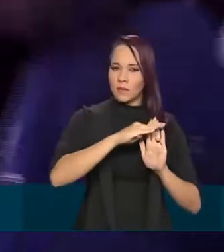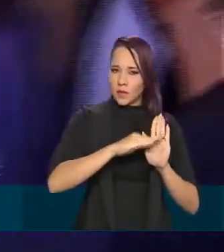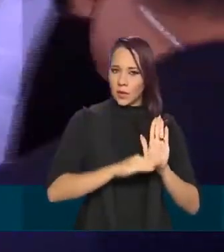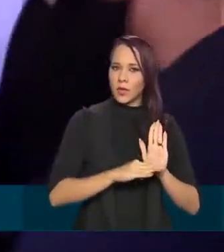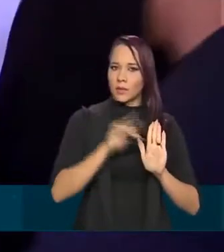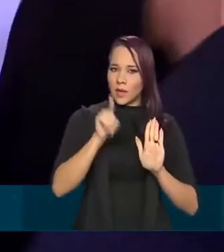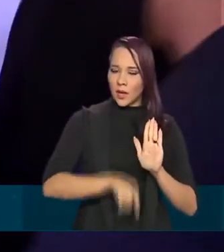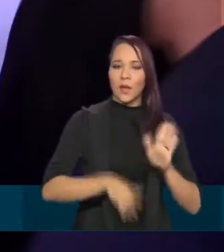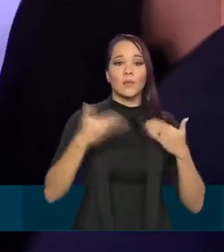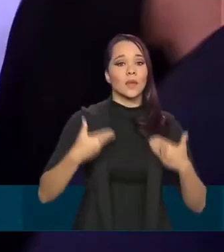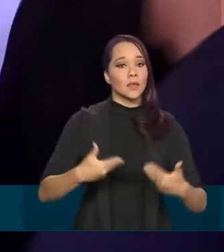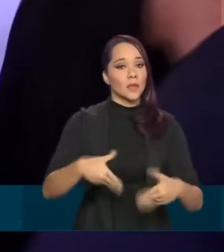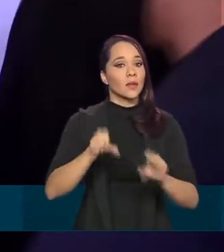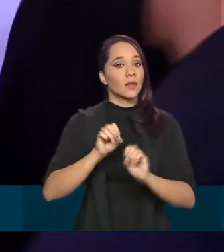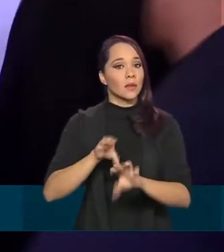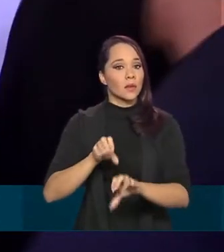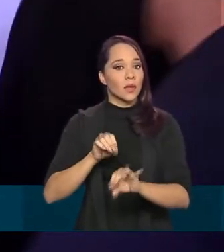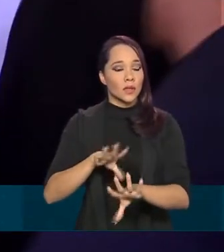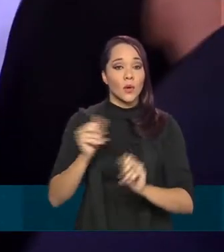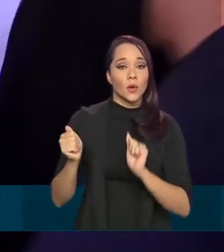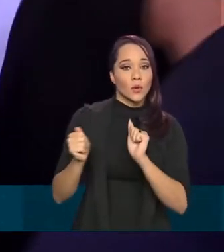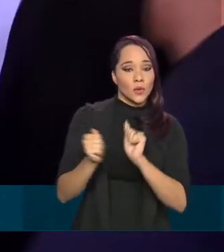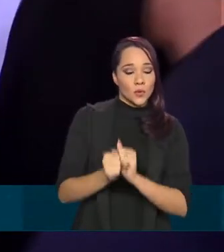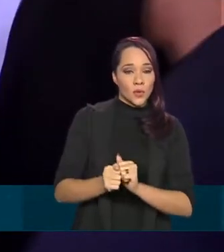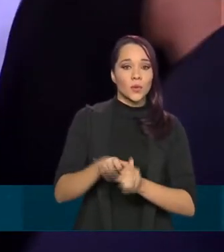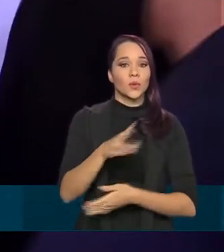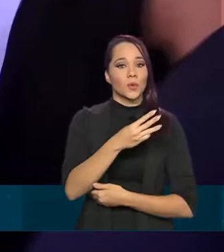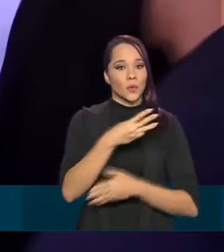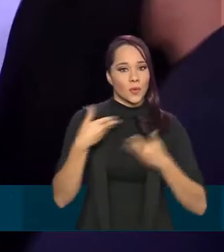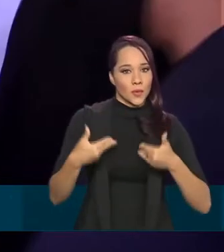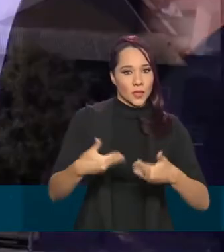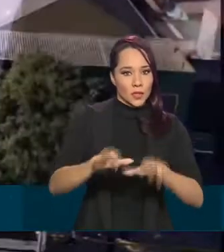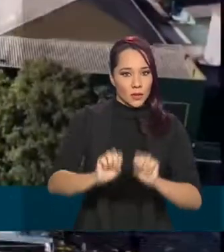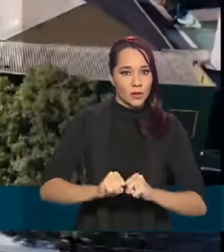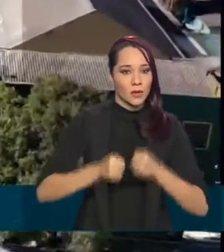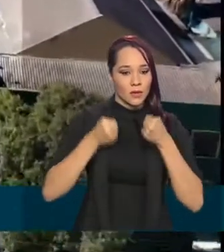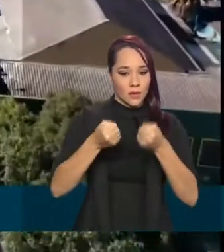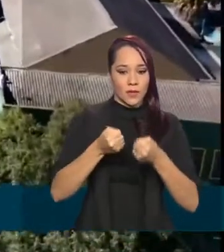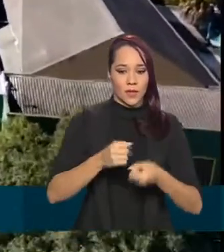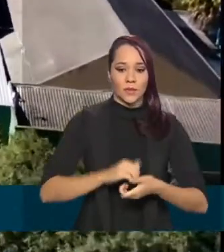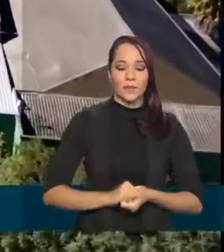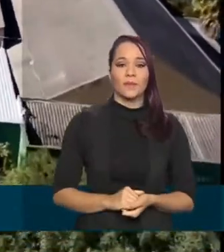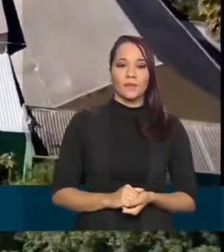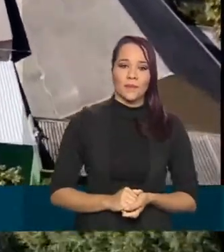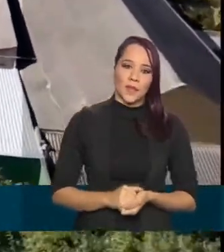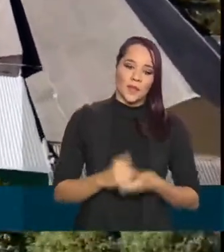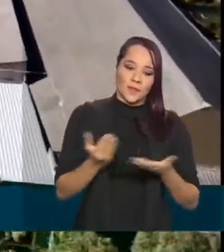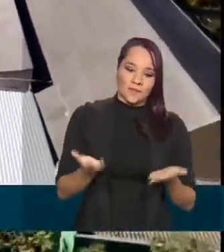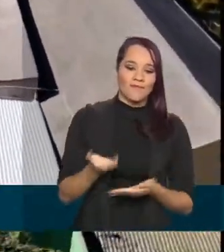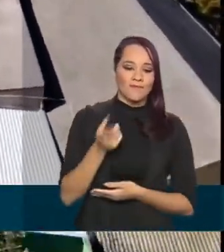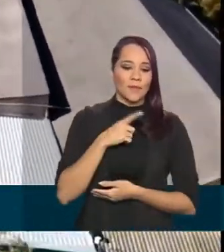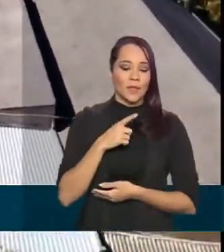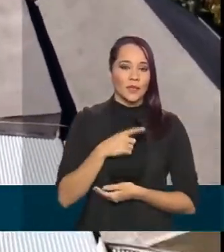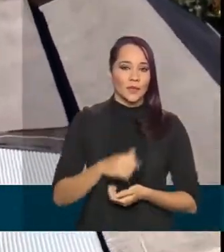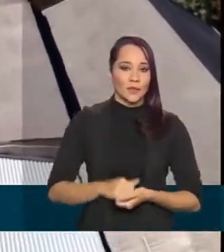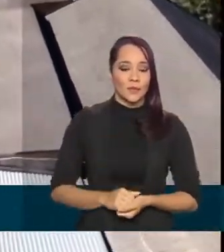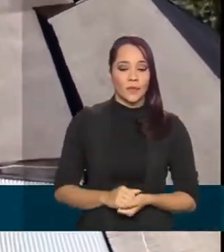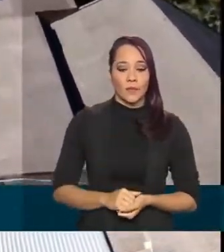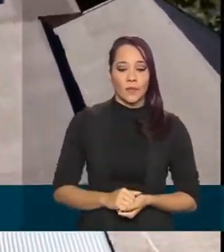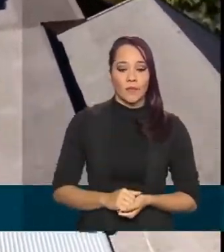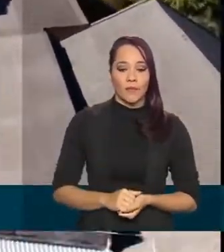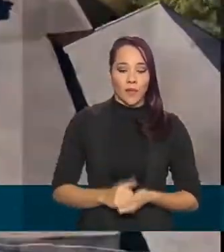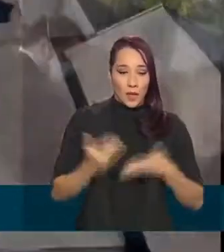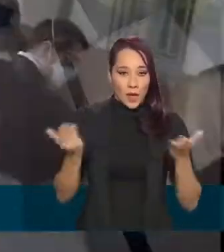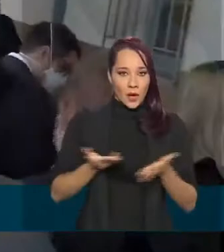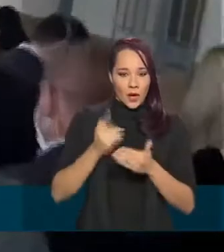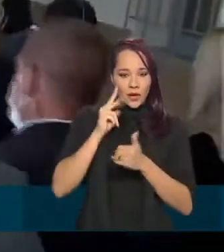é do Ministério da Educação, em parceria com o Ministério da Defesa. Bom, a gente teve aí... Agora a